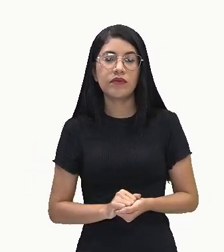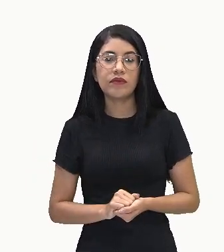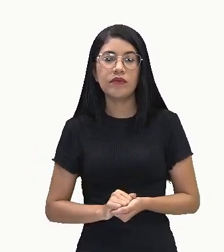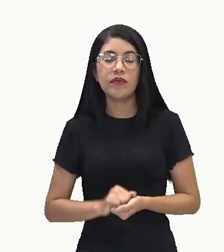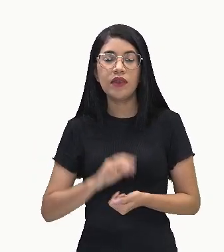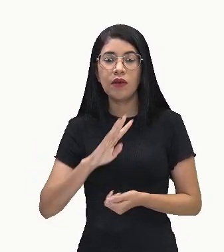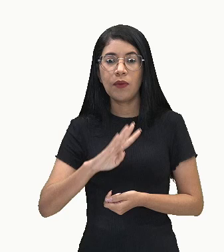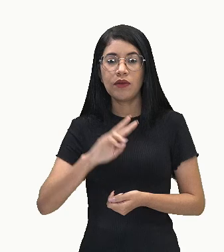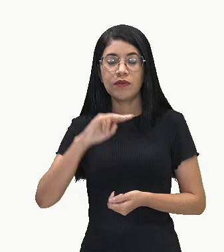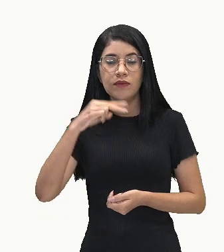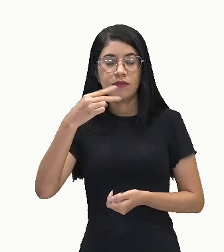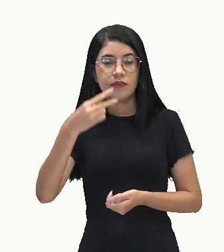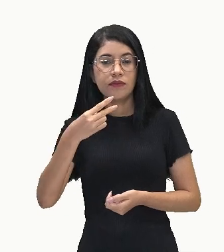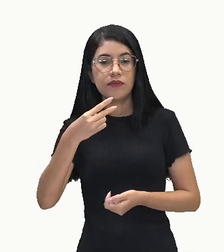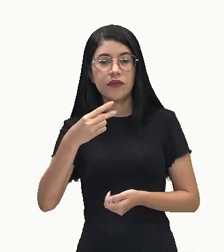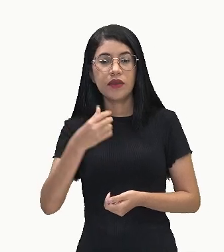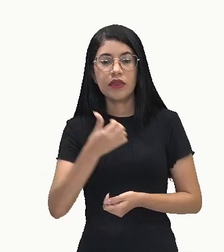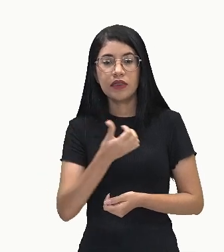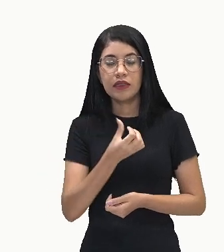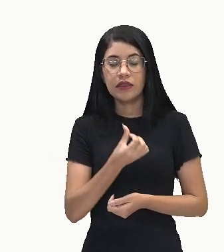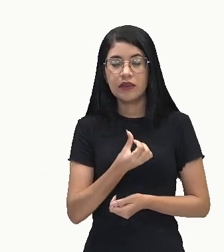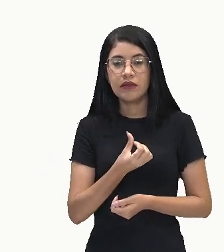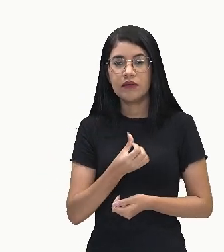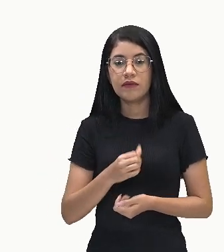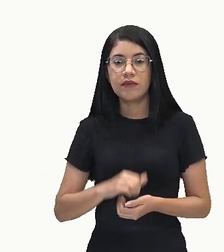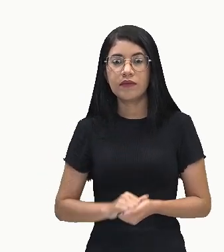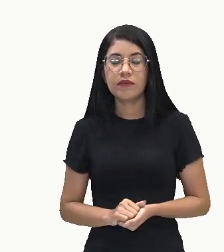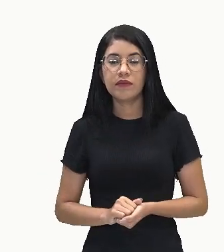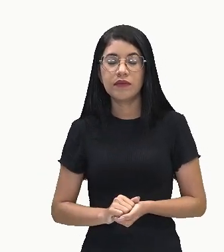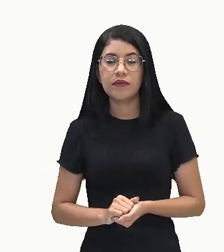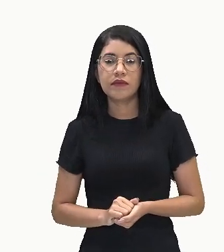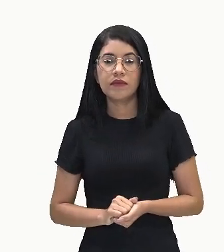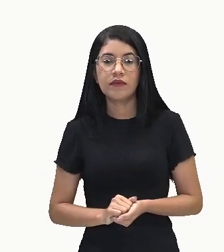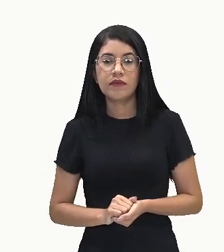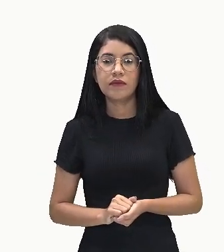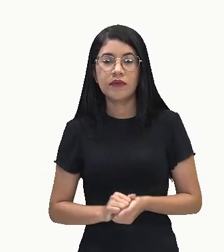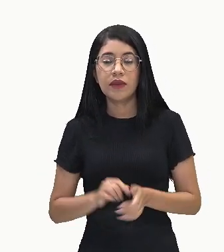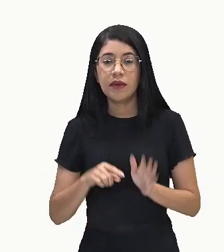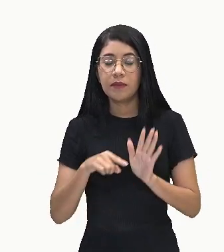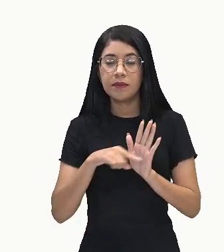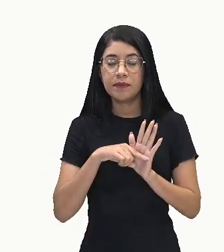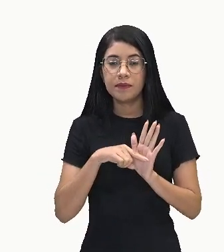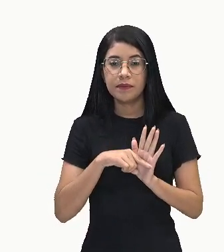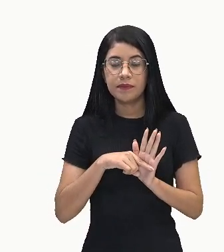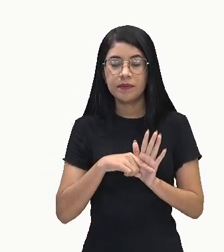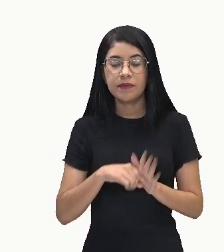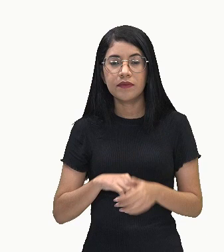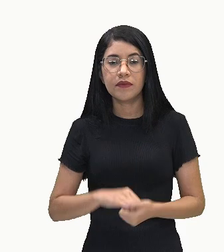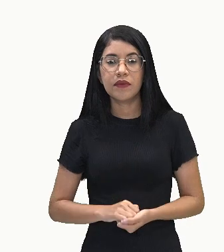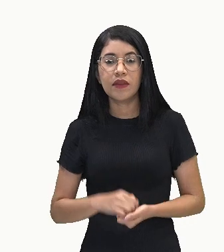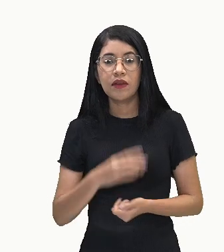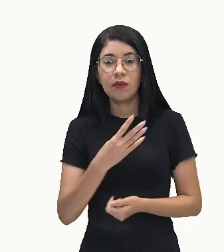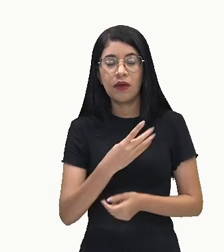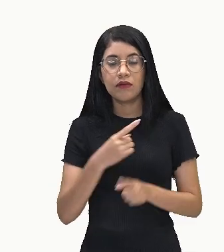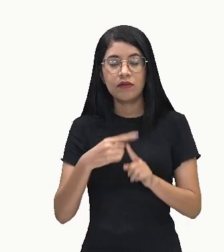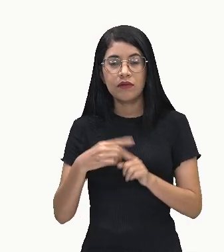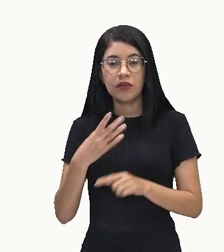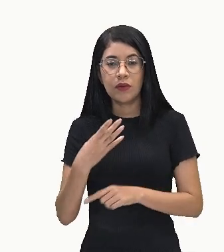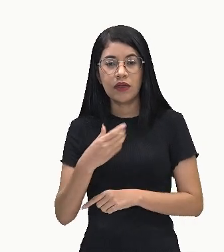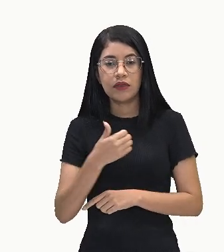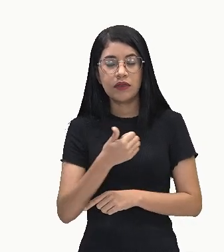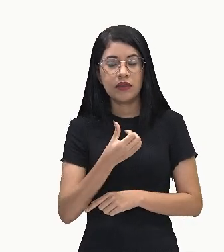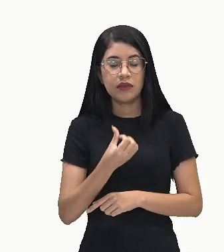4 ao quadrado, 16. Aqui vai ser negativo, né? 4 vezes 4,